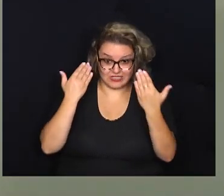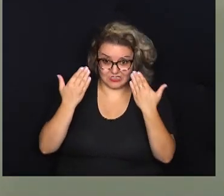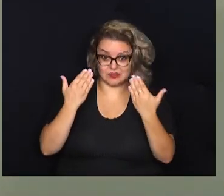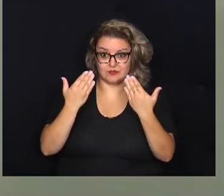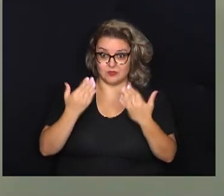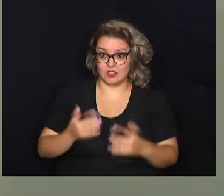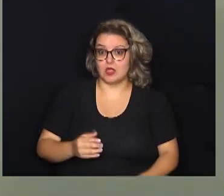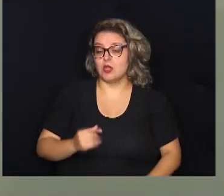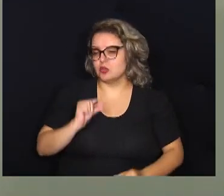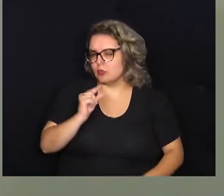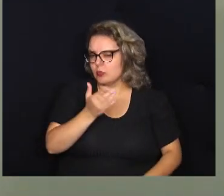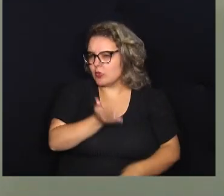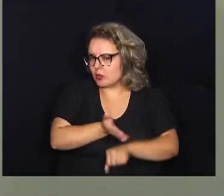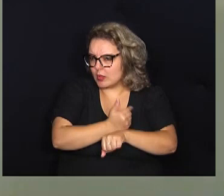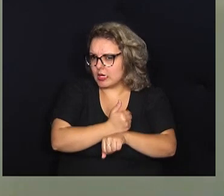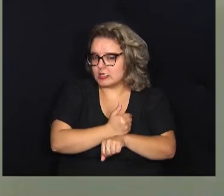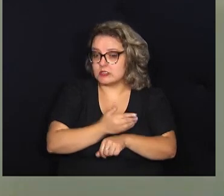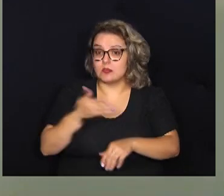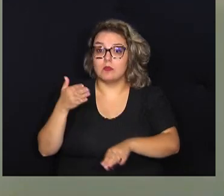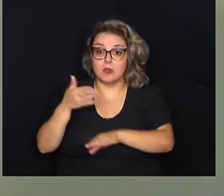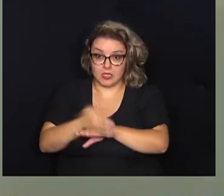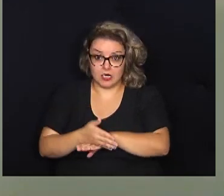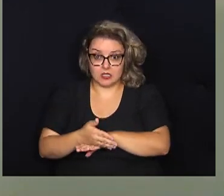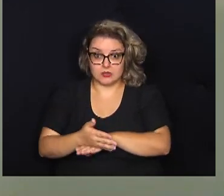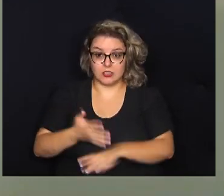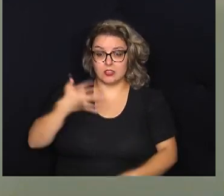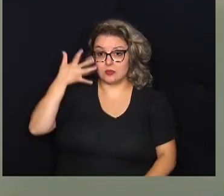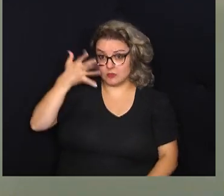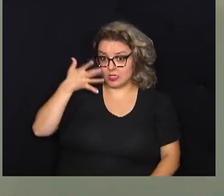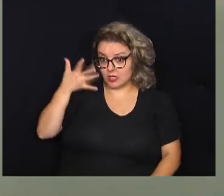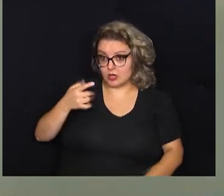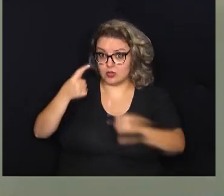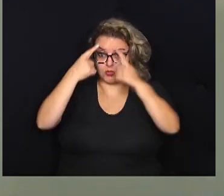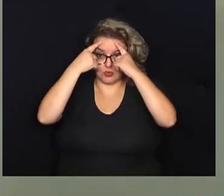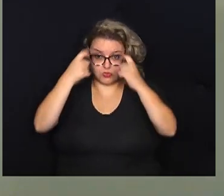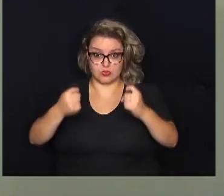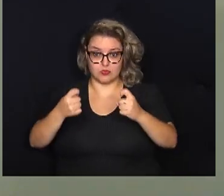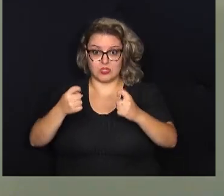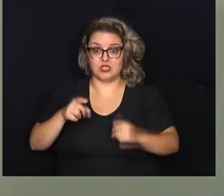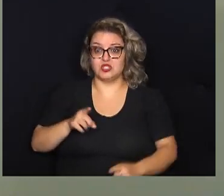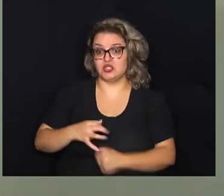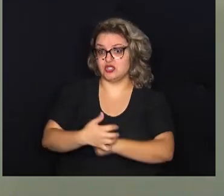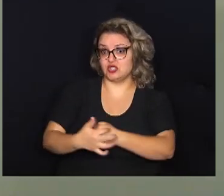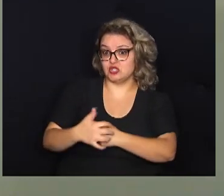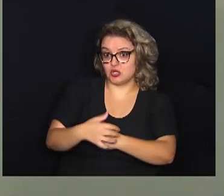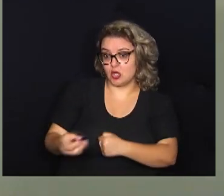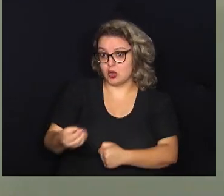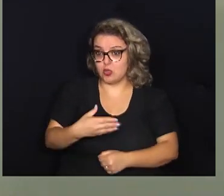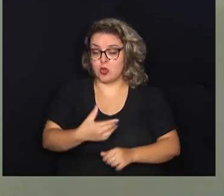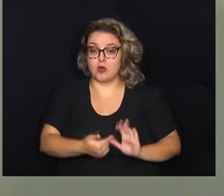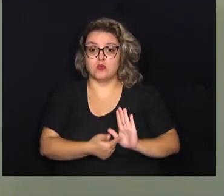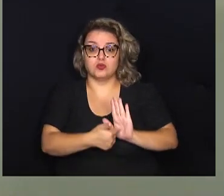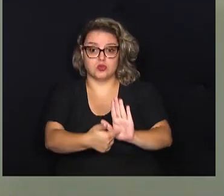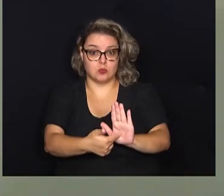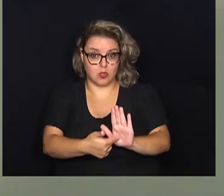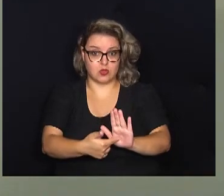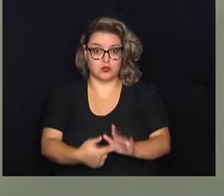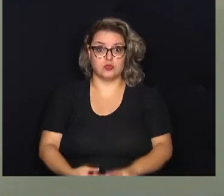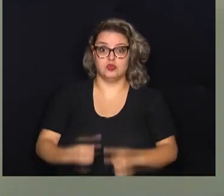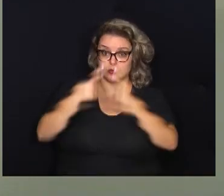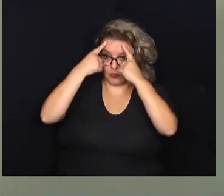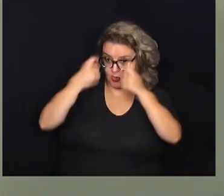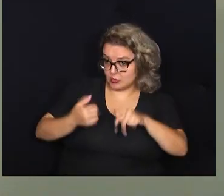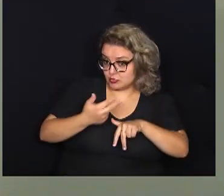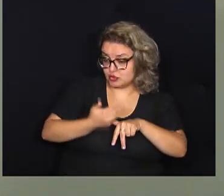há pouco, um pouquinho mais cedo, nós participamos da palestra Violência Digital, Novas Expressões da Violência Doméstica de Gênero,